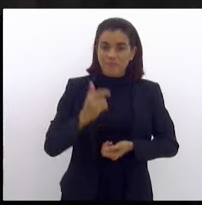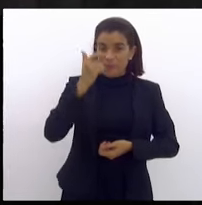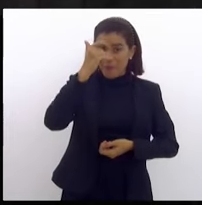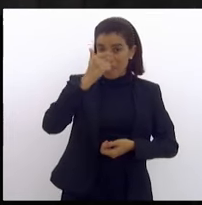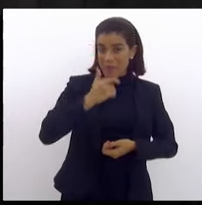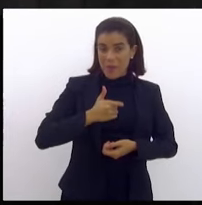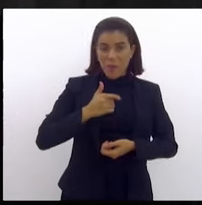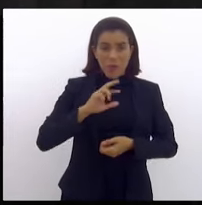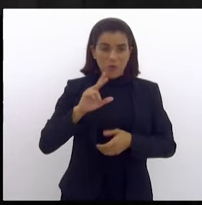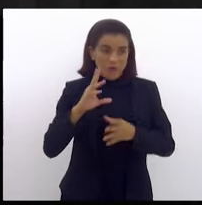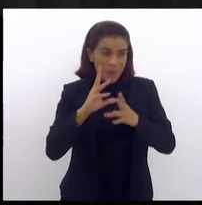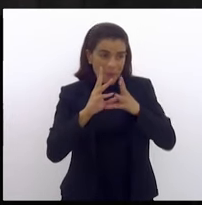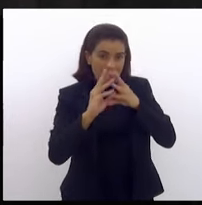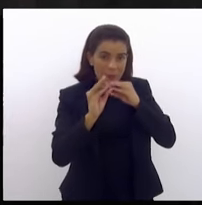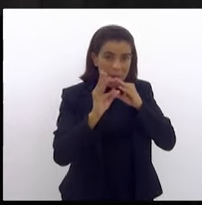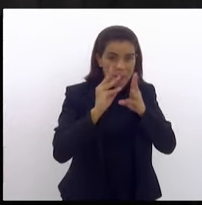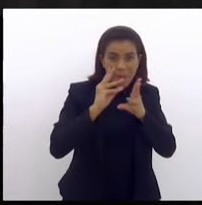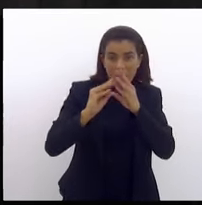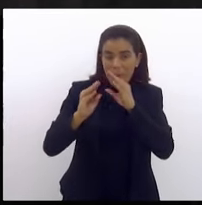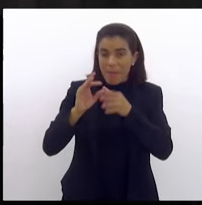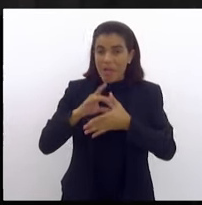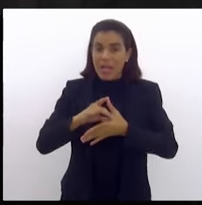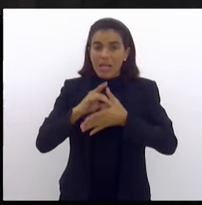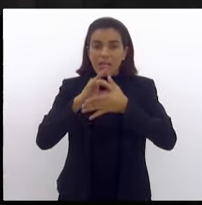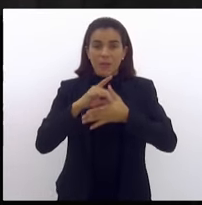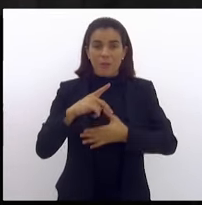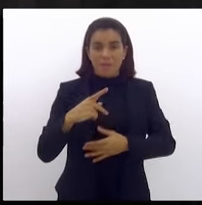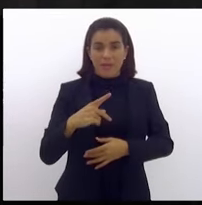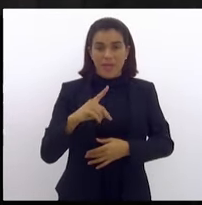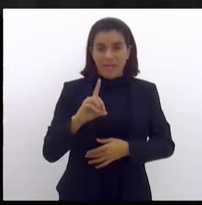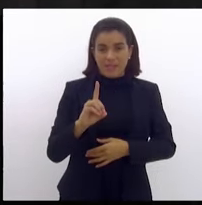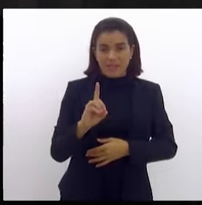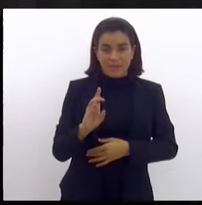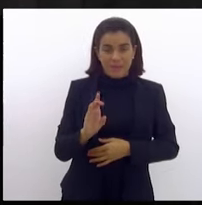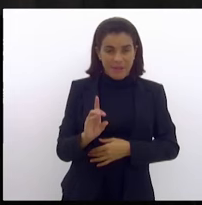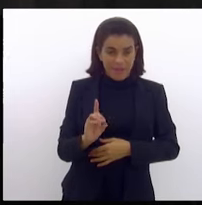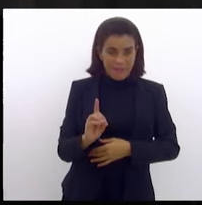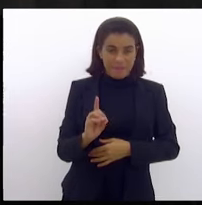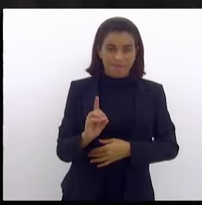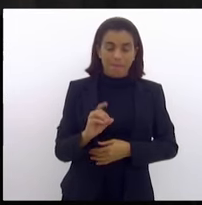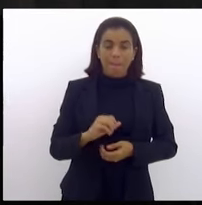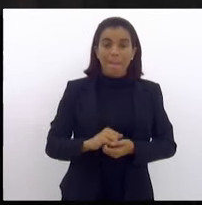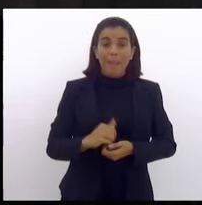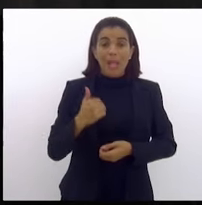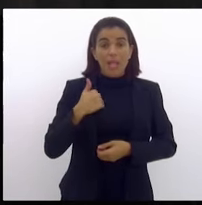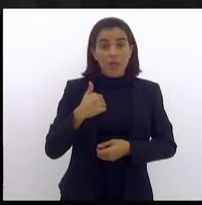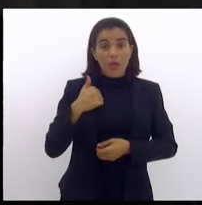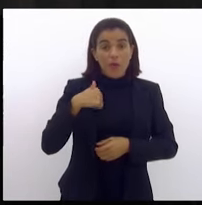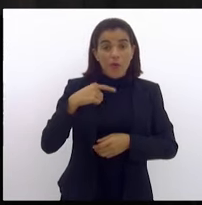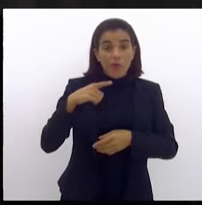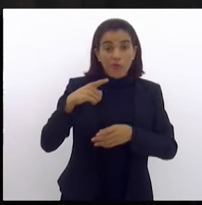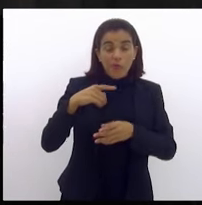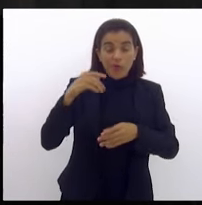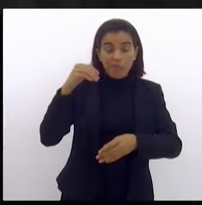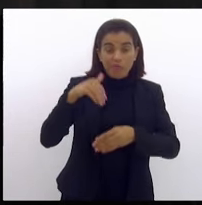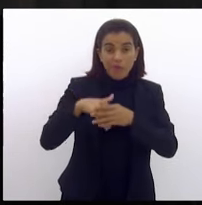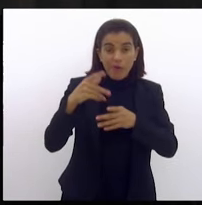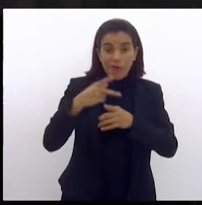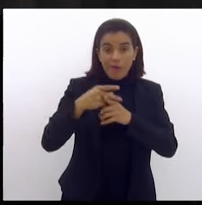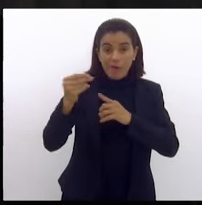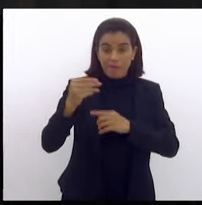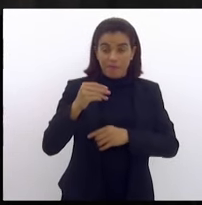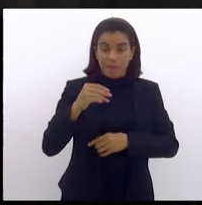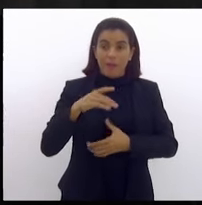na camuflado líder do PSD. Eu fui eleito por 5 parlamentares líder